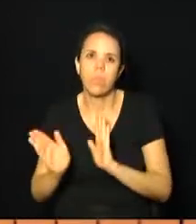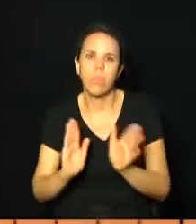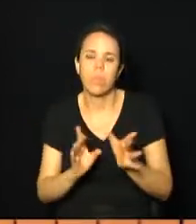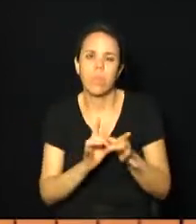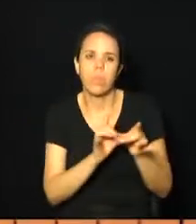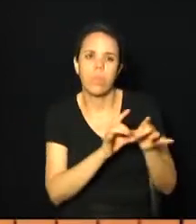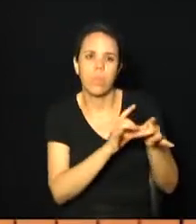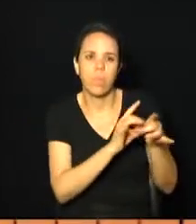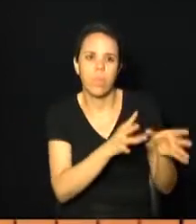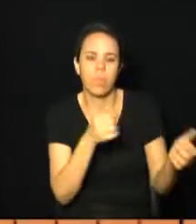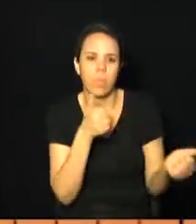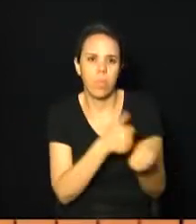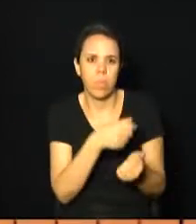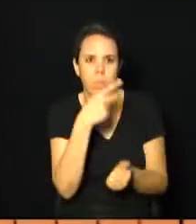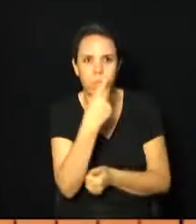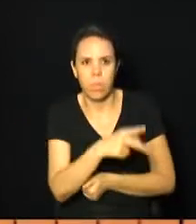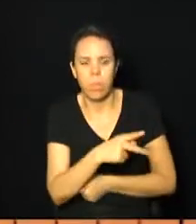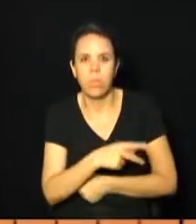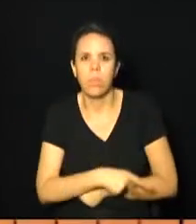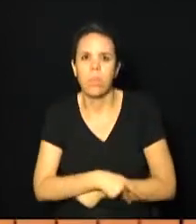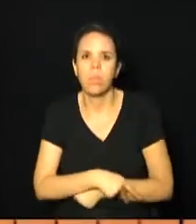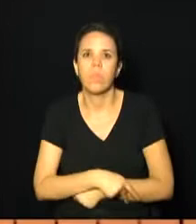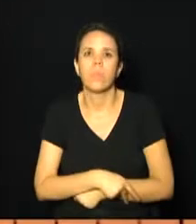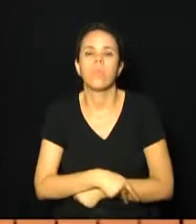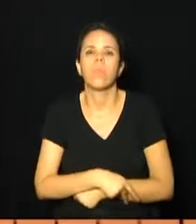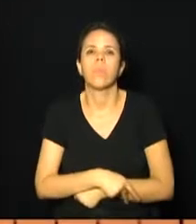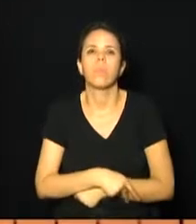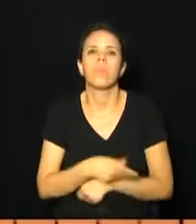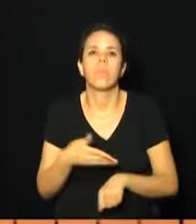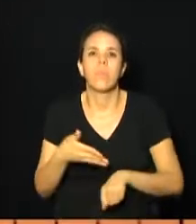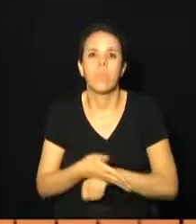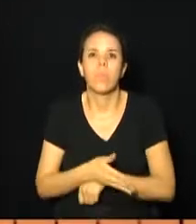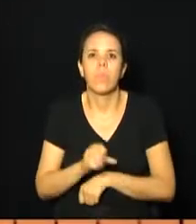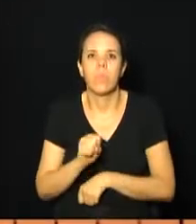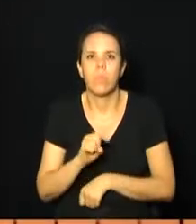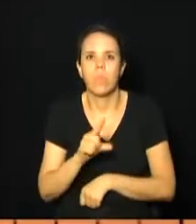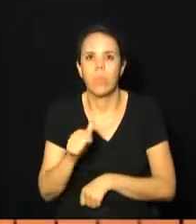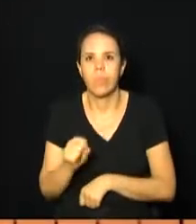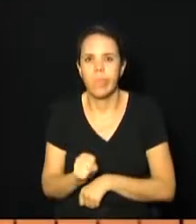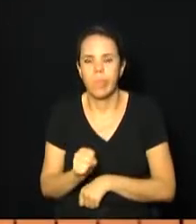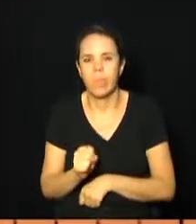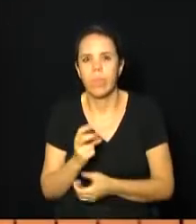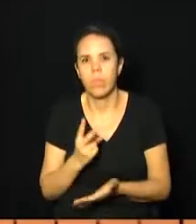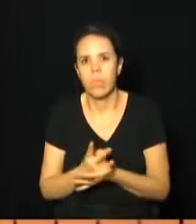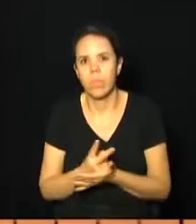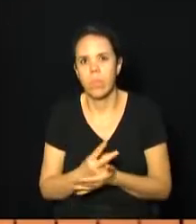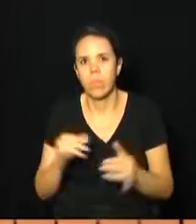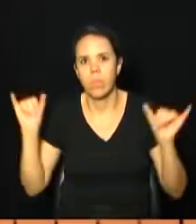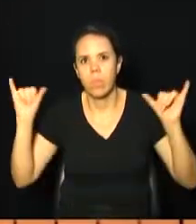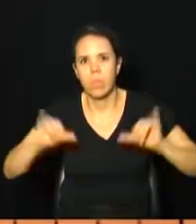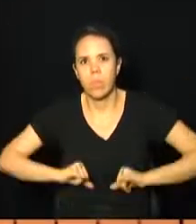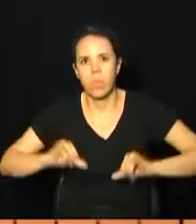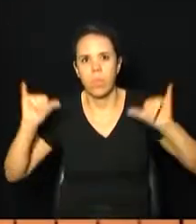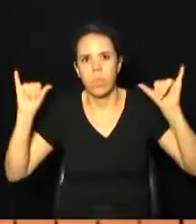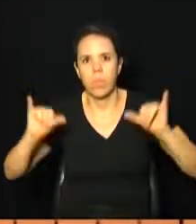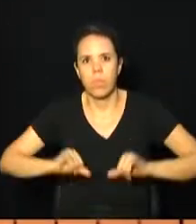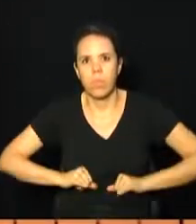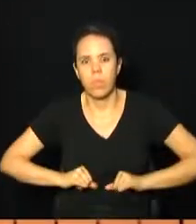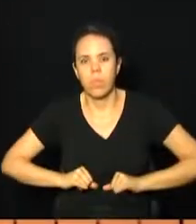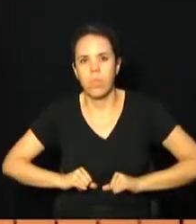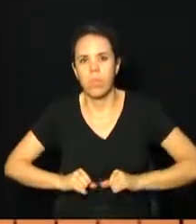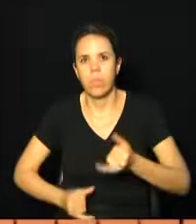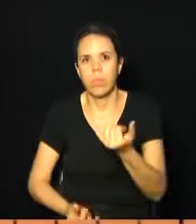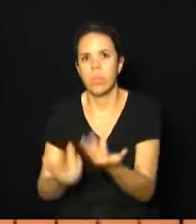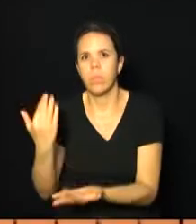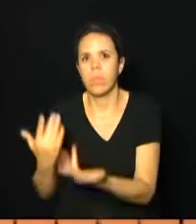deixar próximo à entrada de Souzas, mas mesmo assim acabamos sofrendo. Teve um fogo entre